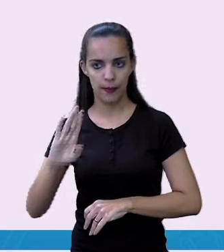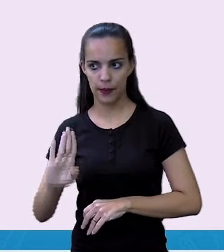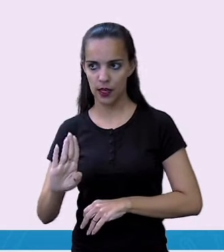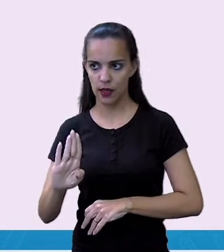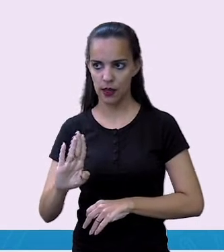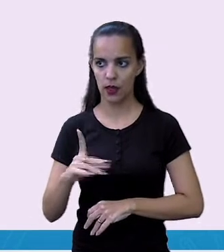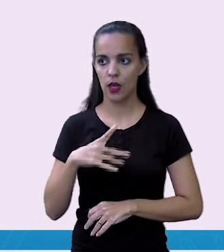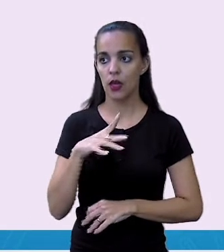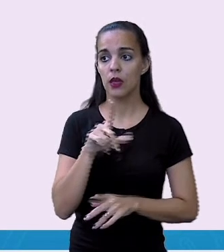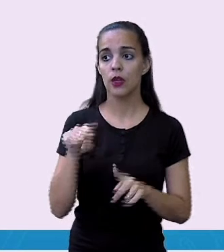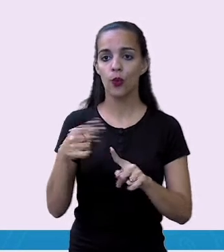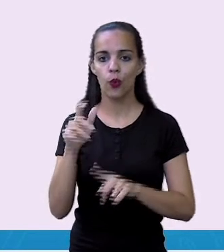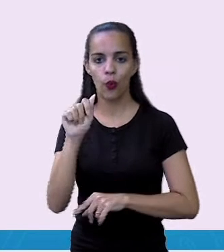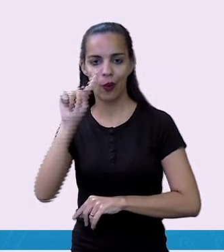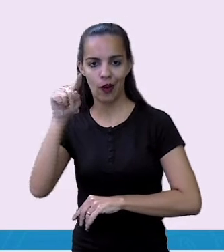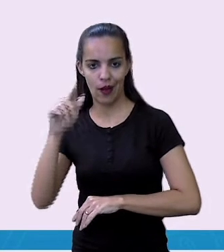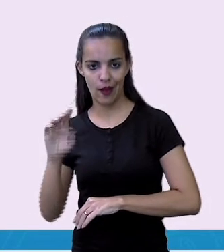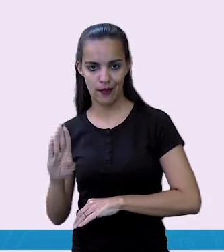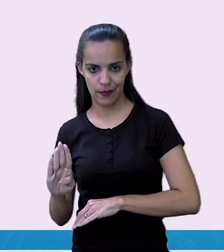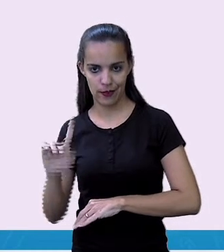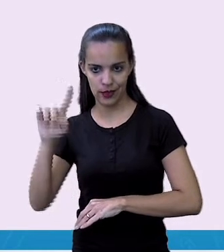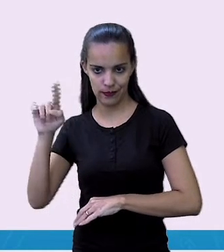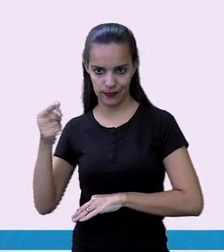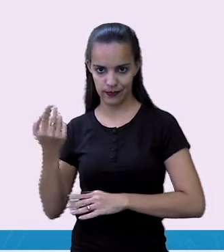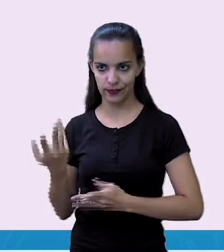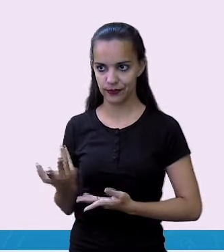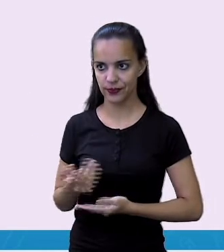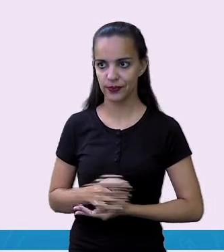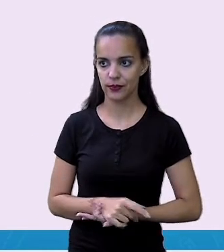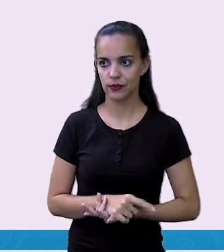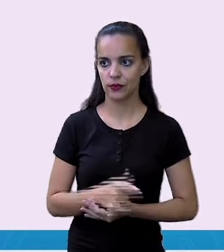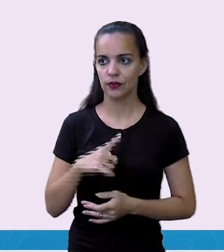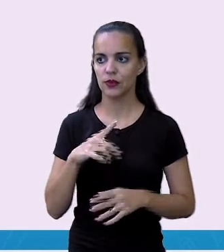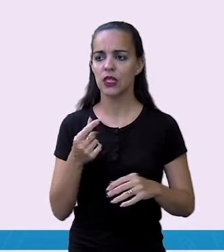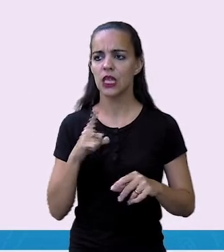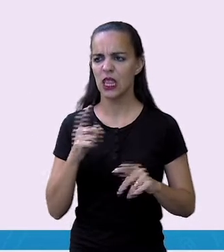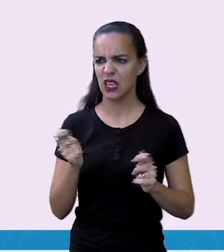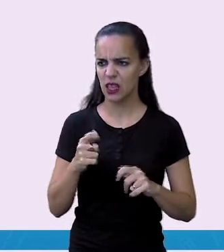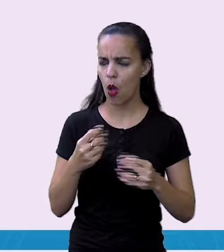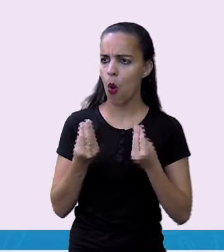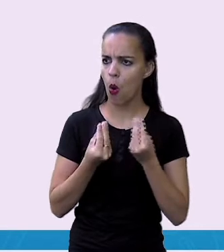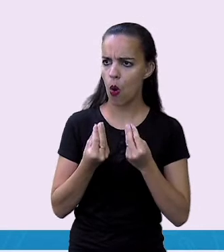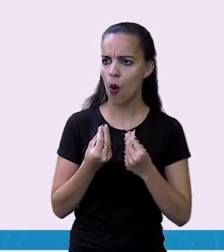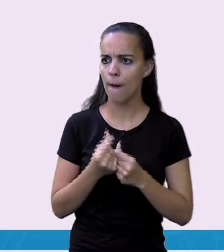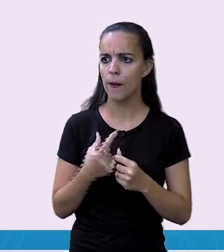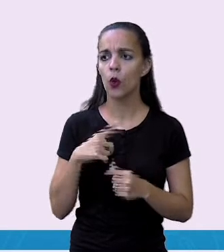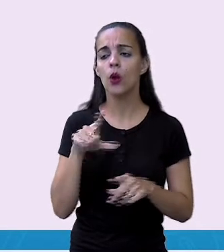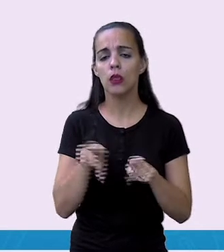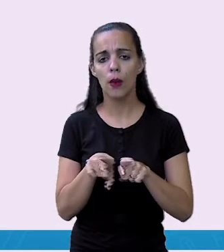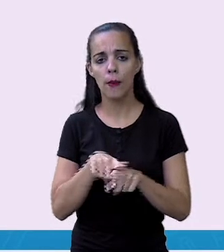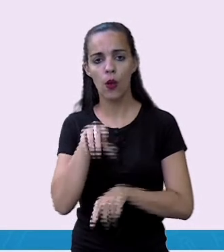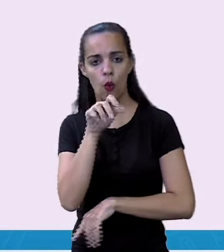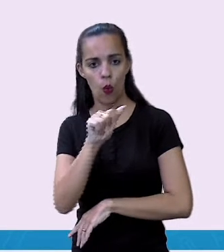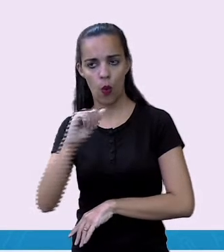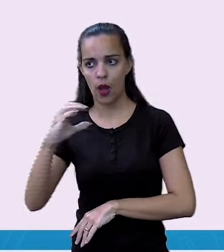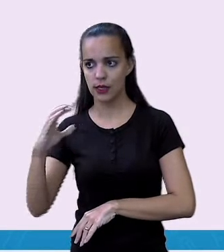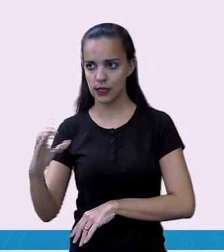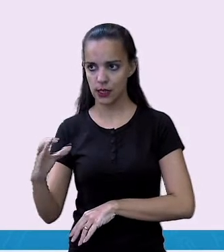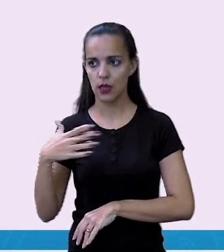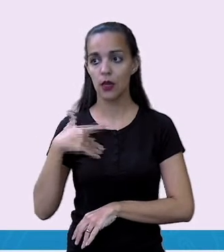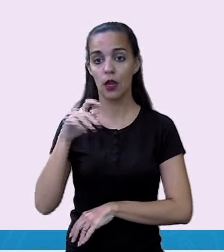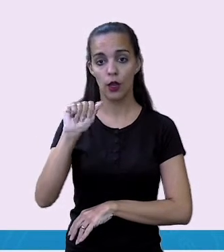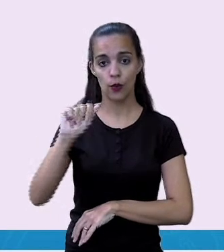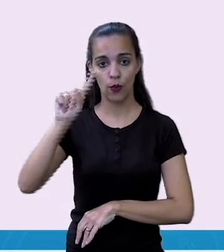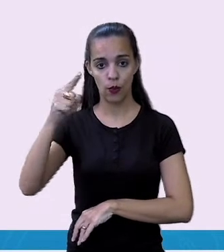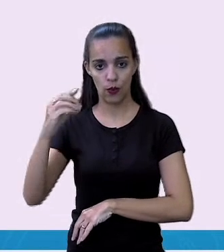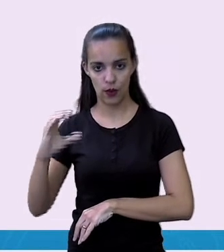AB está para a linha B', assim como o meu lado AC está